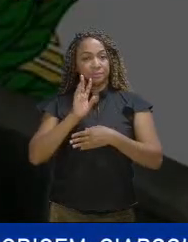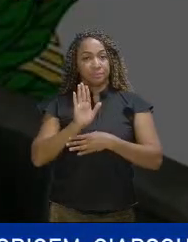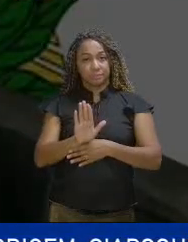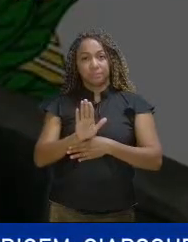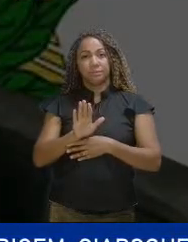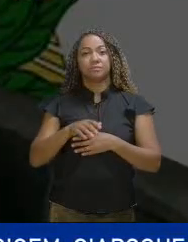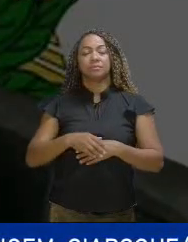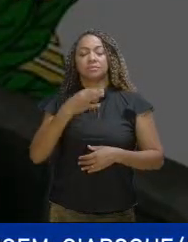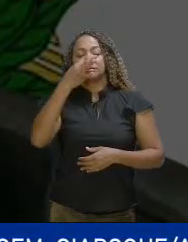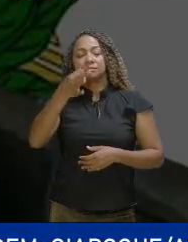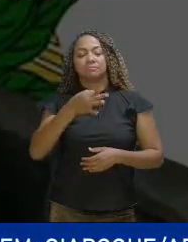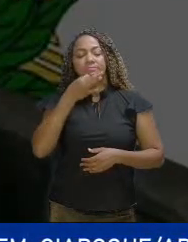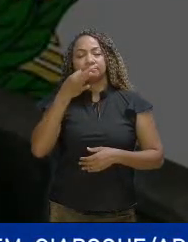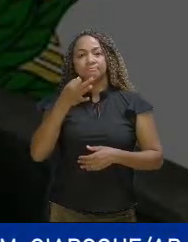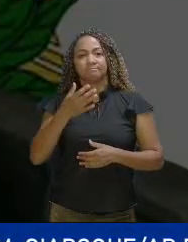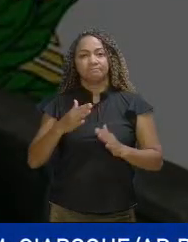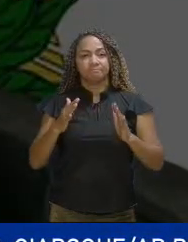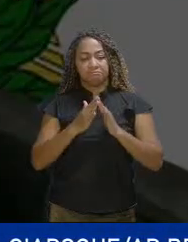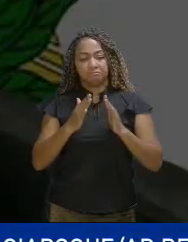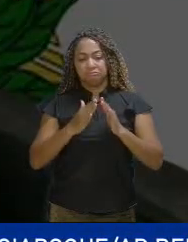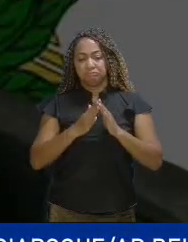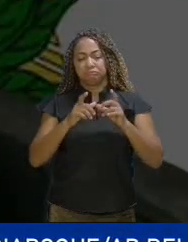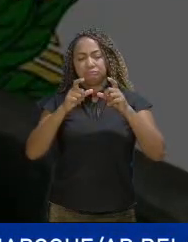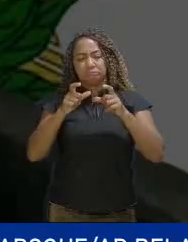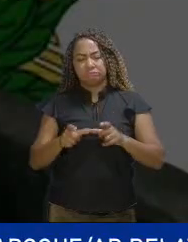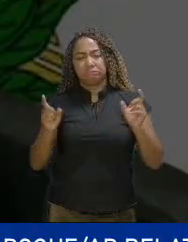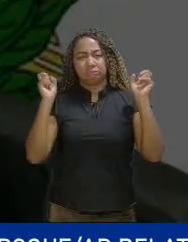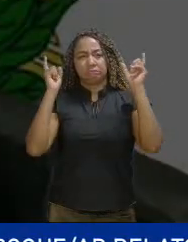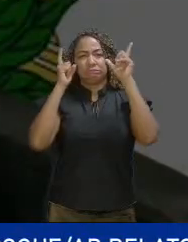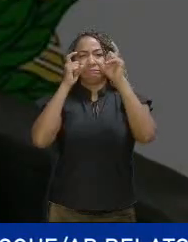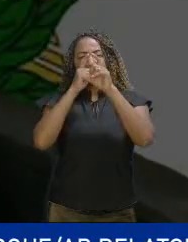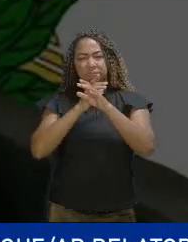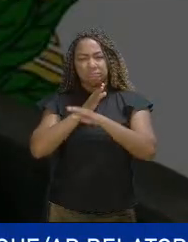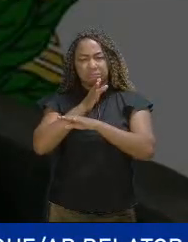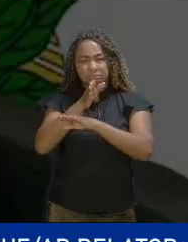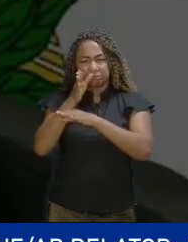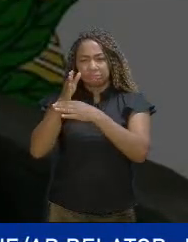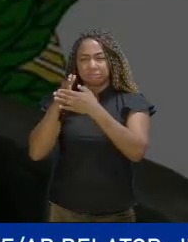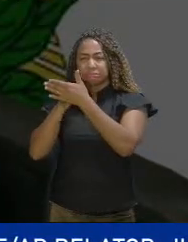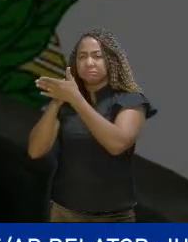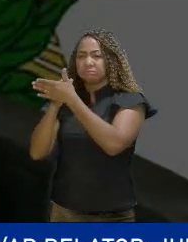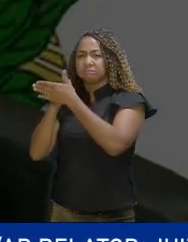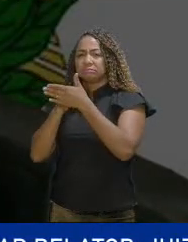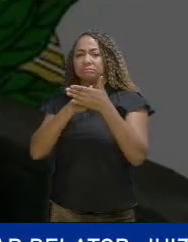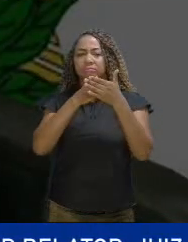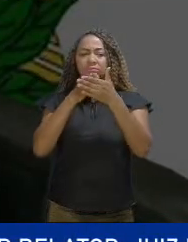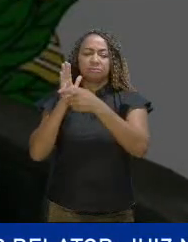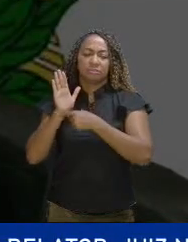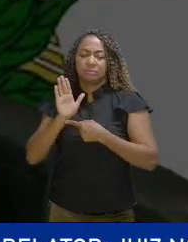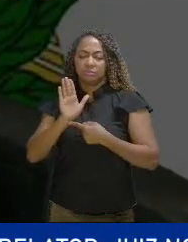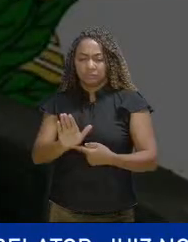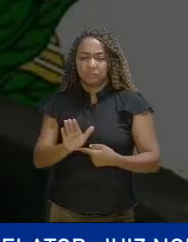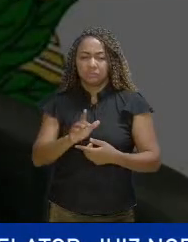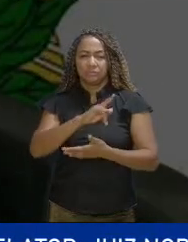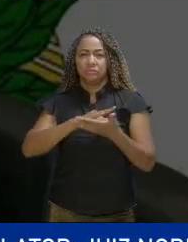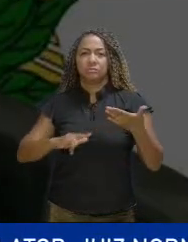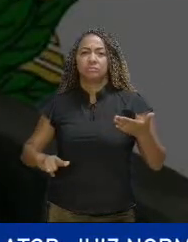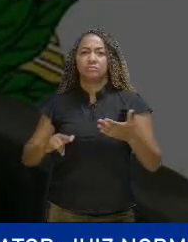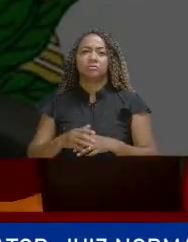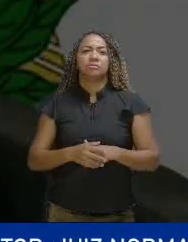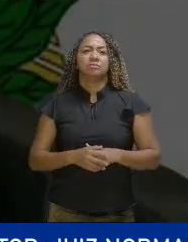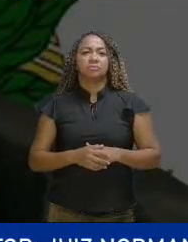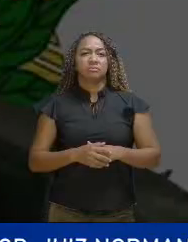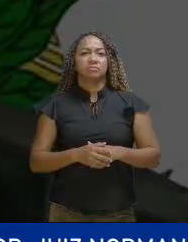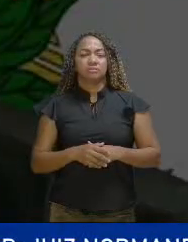O argumento de que a residência do recorrente em local de difícil acesso teria impedido a apresentação tempestiva da documentação não